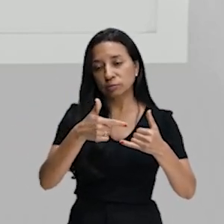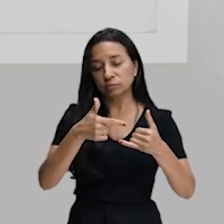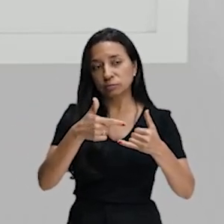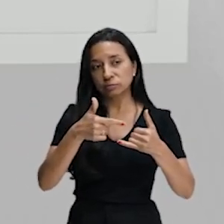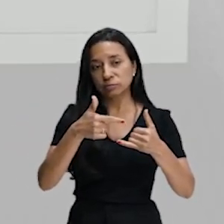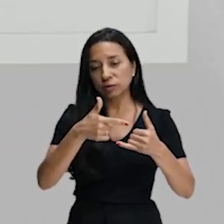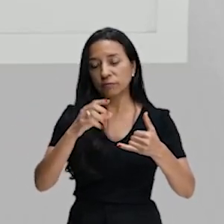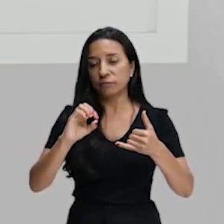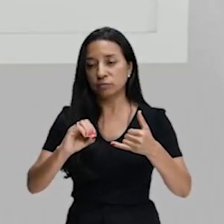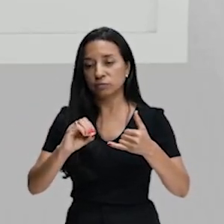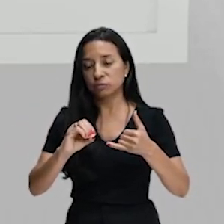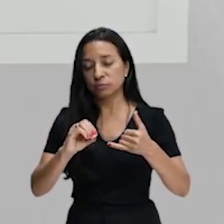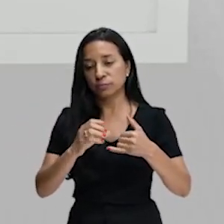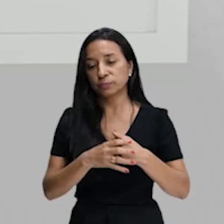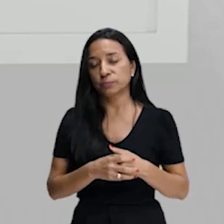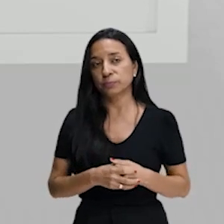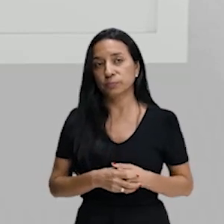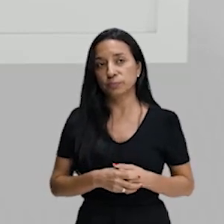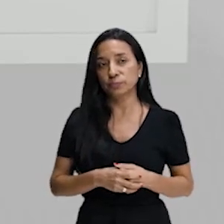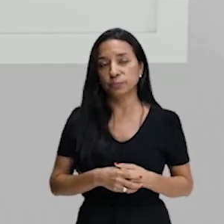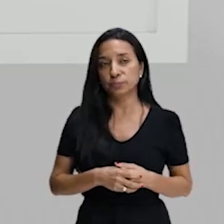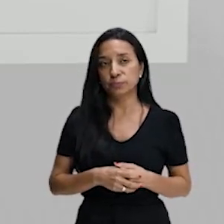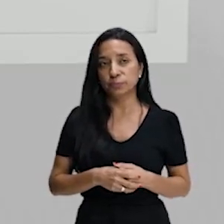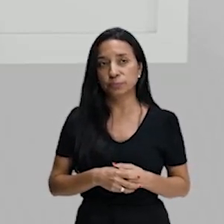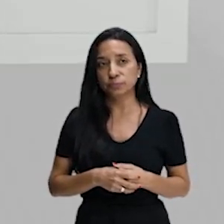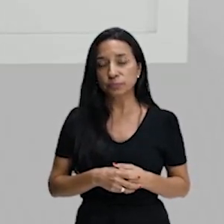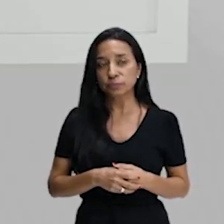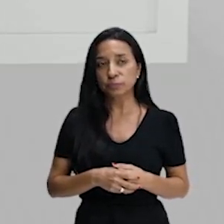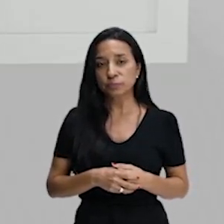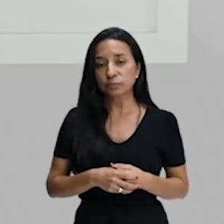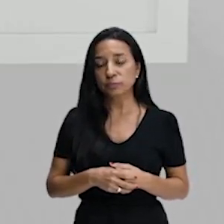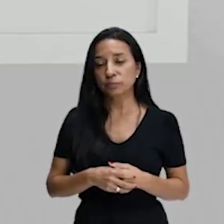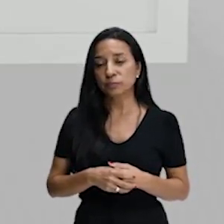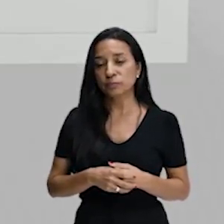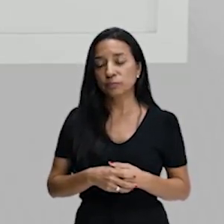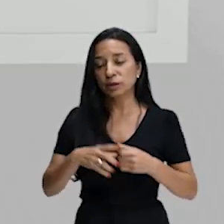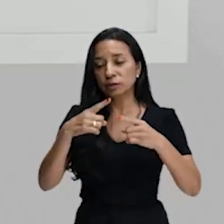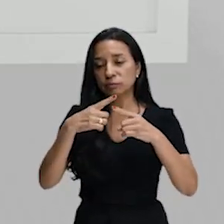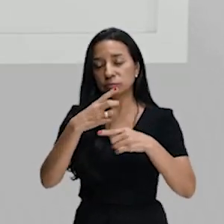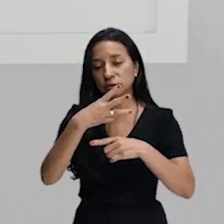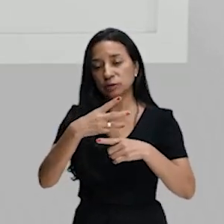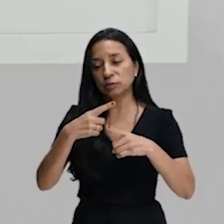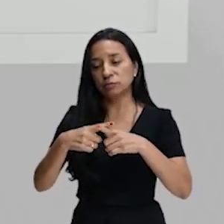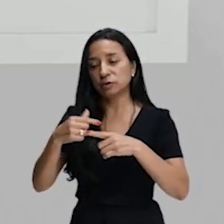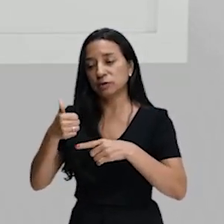3D, né, que dá 30 centímetros, ou 3 vezes 10 a menos 1. Né?